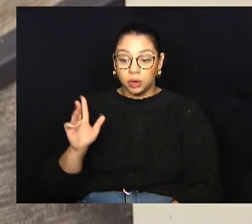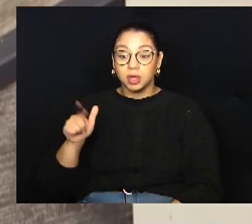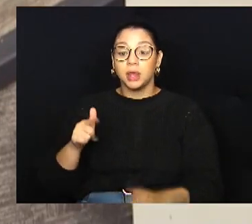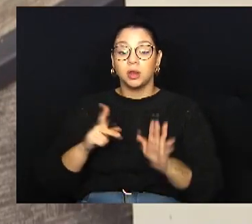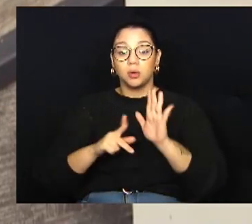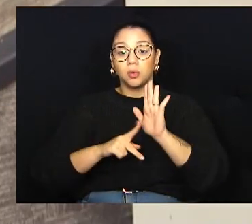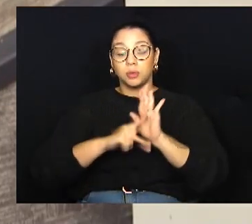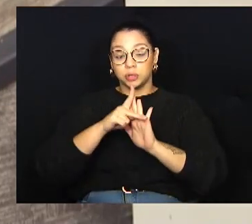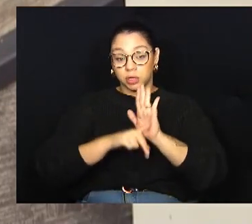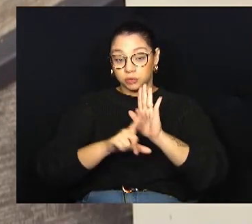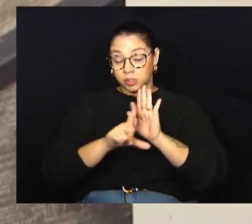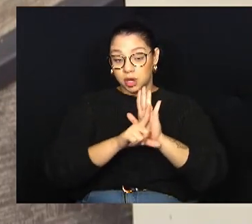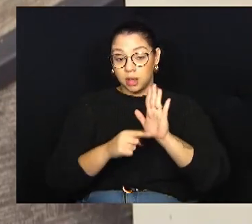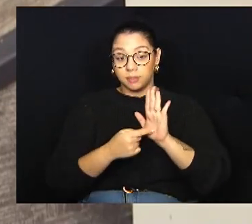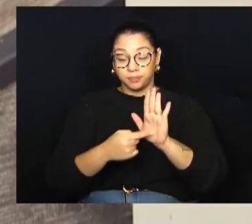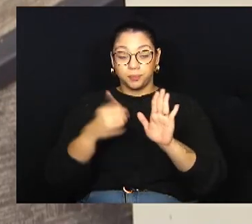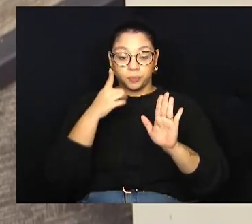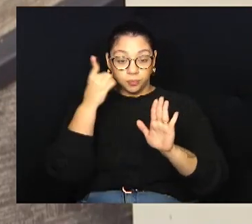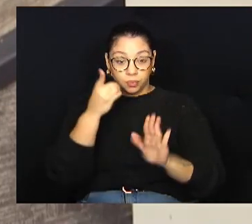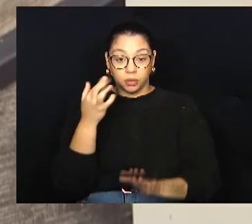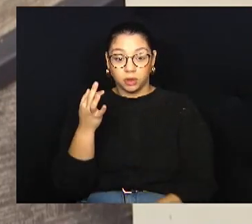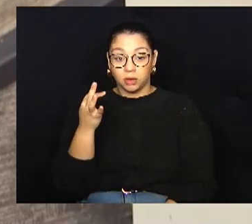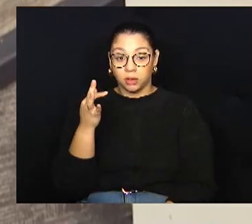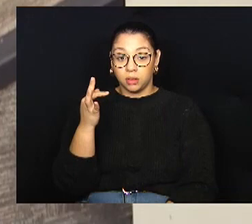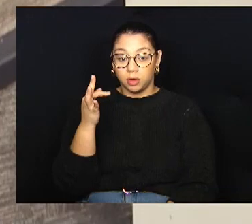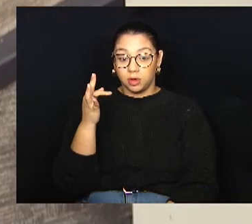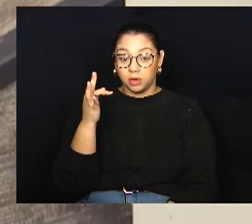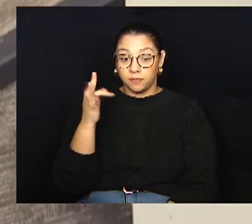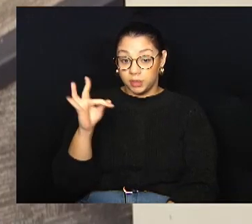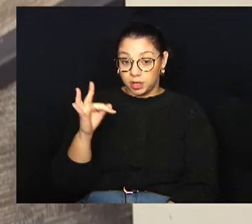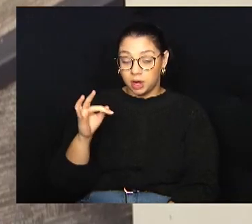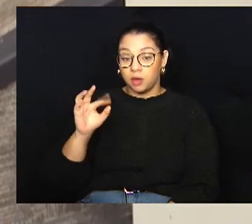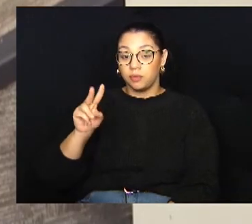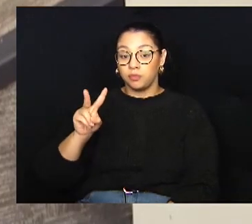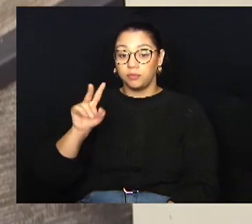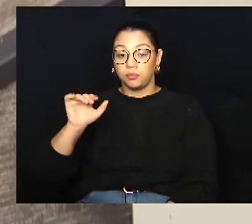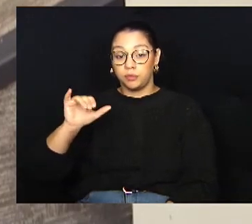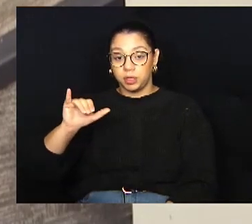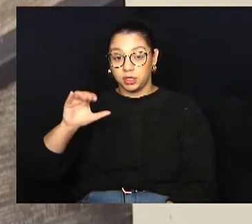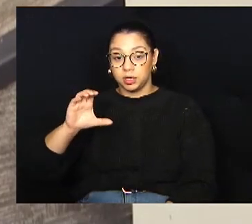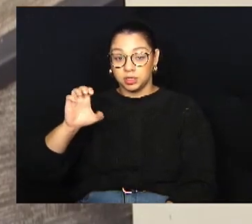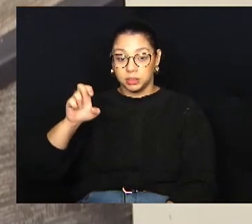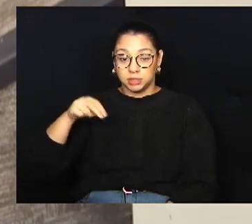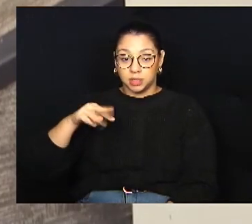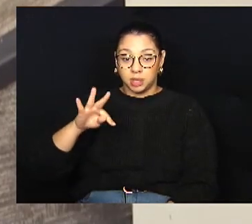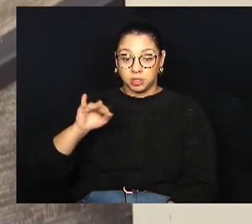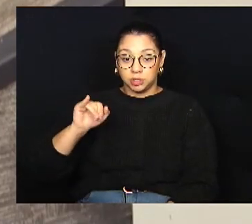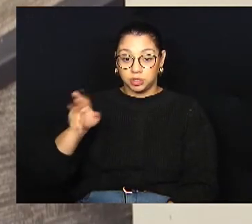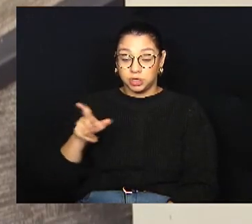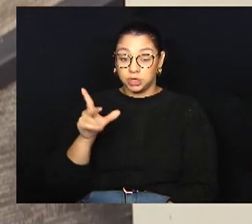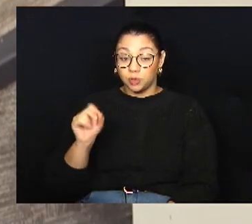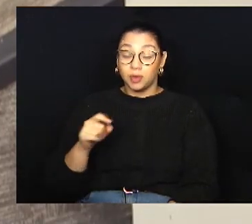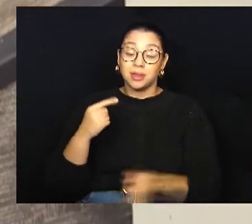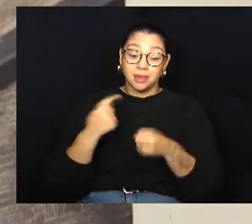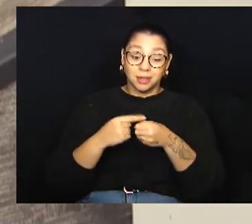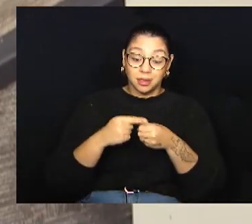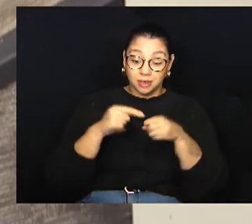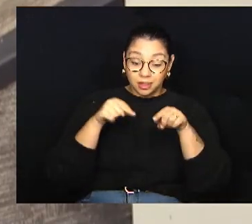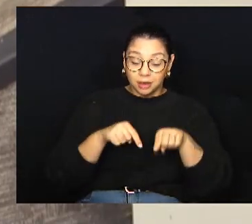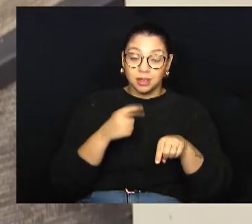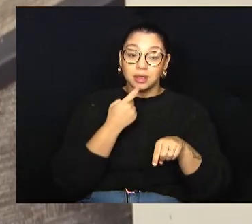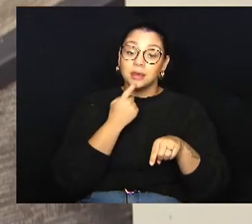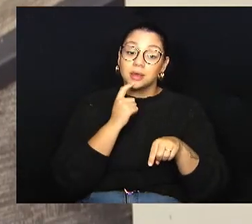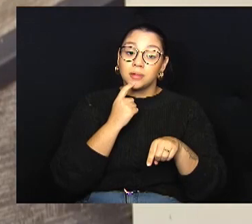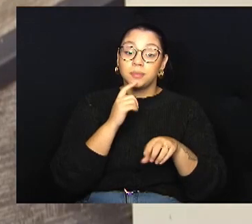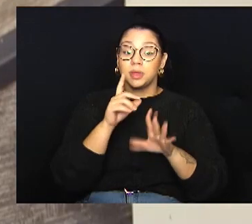que foi apresentado pelo deputado federal Vicentinho. E na verdade Campinas, a legislação municipal aqui de Campinas